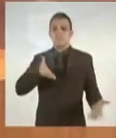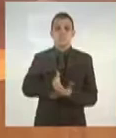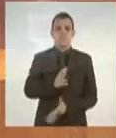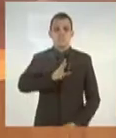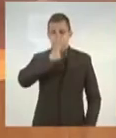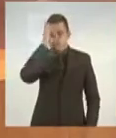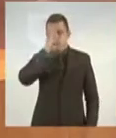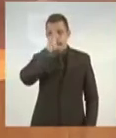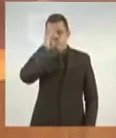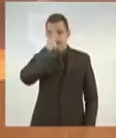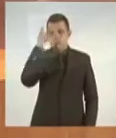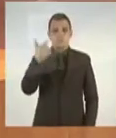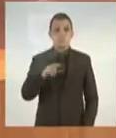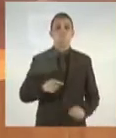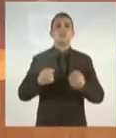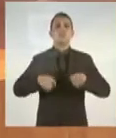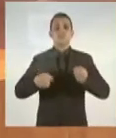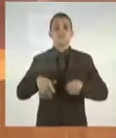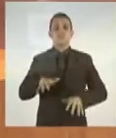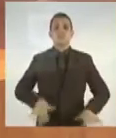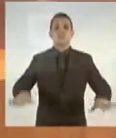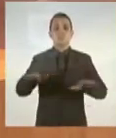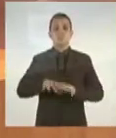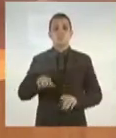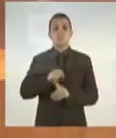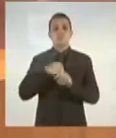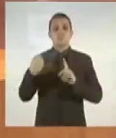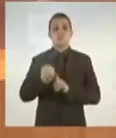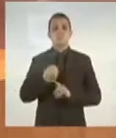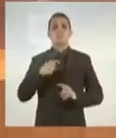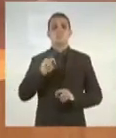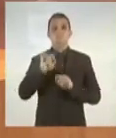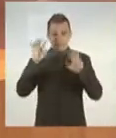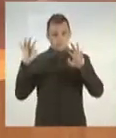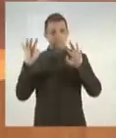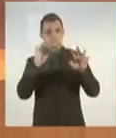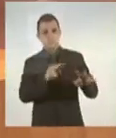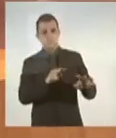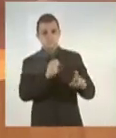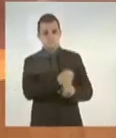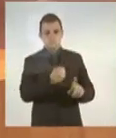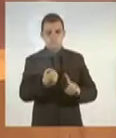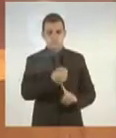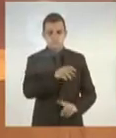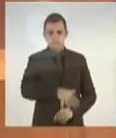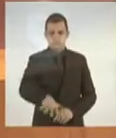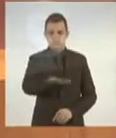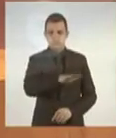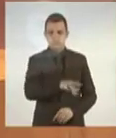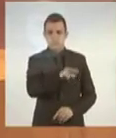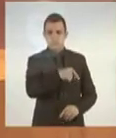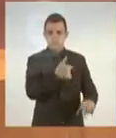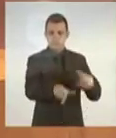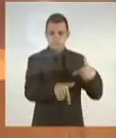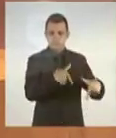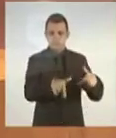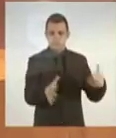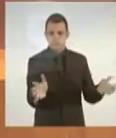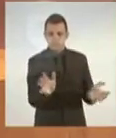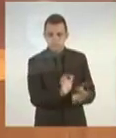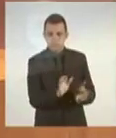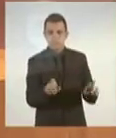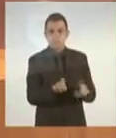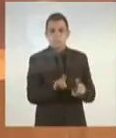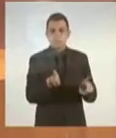política sem ouvir a sociedade, sem ouvir a classe trabalhadora, sem ouvir